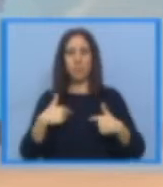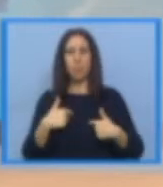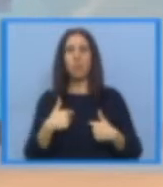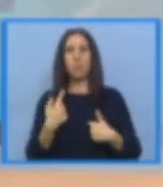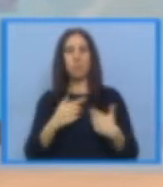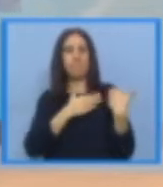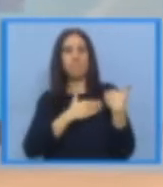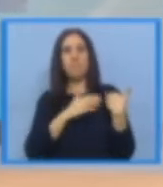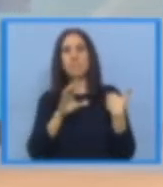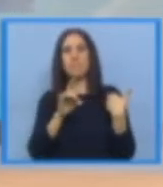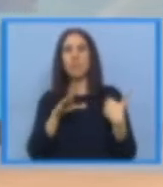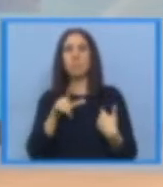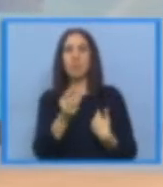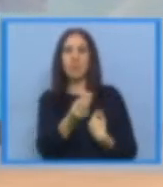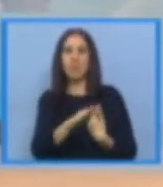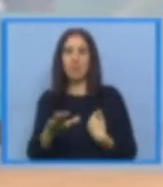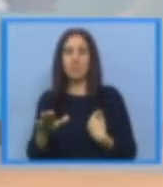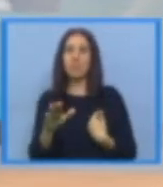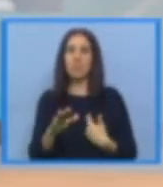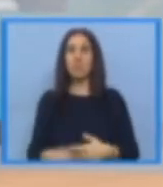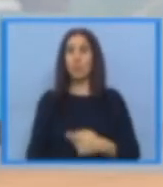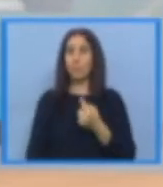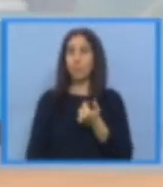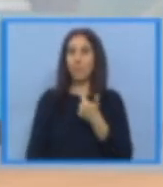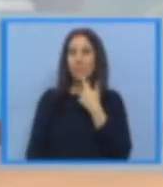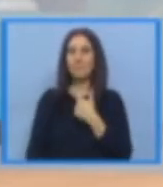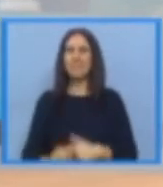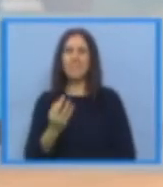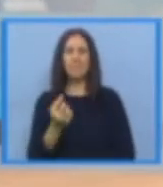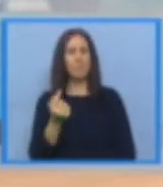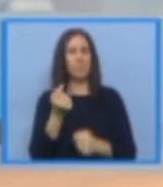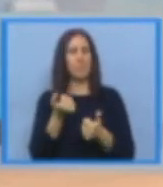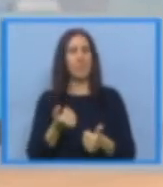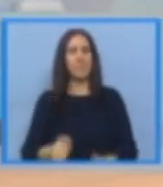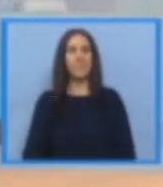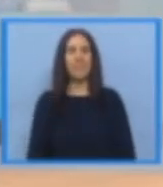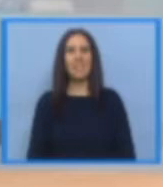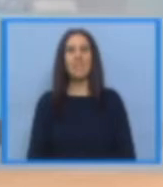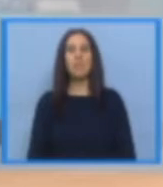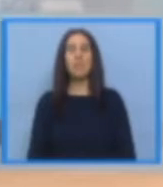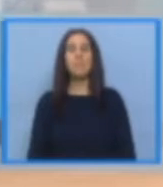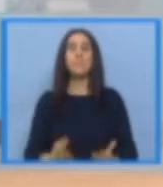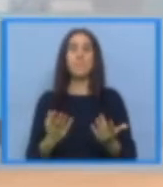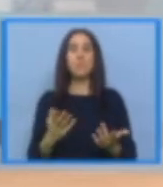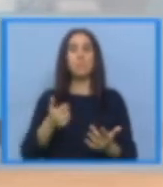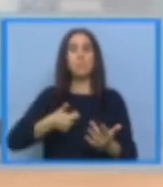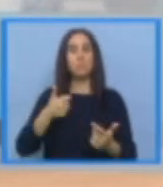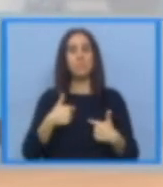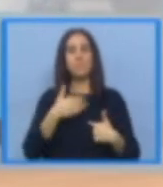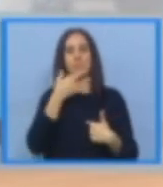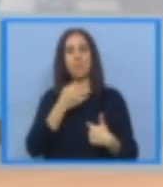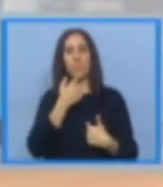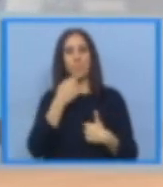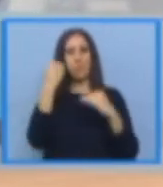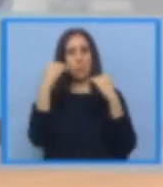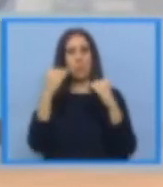crianças, quer dizer, só assim... Poucas diríamos. Exatamente, uma coisa pouca. E, sobretudo, eu acredito muito na